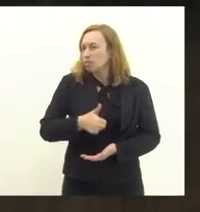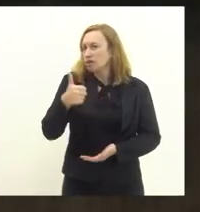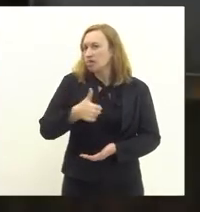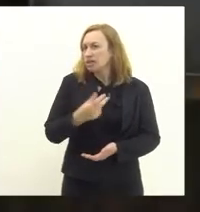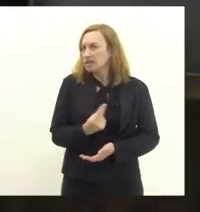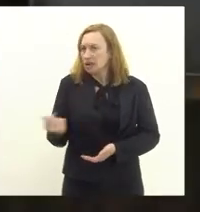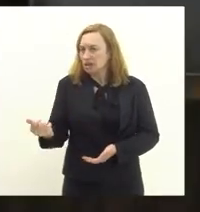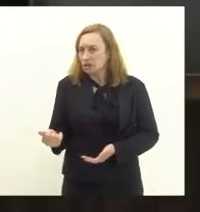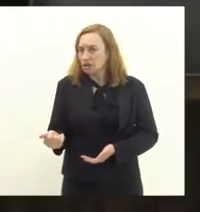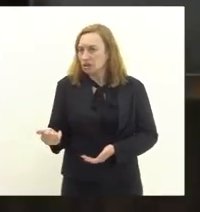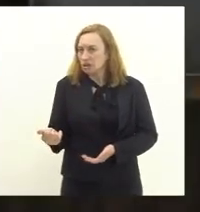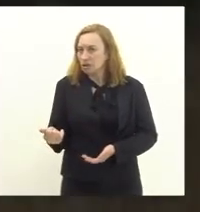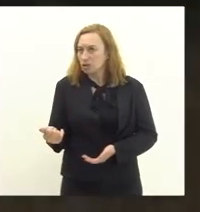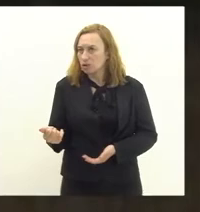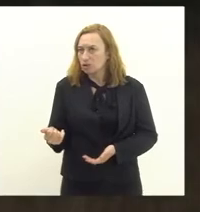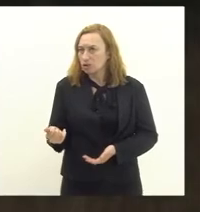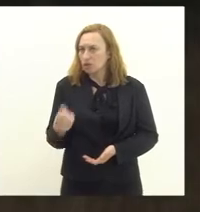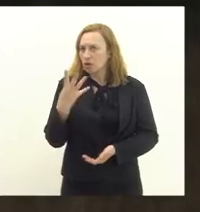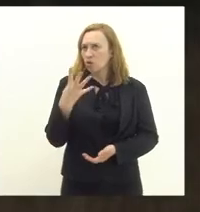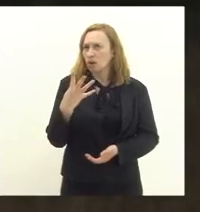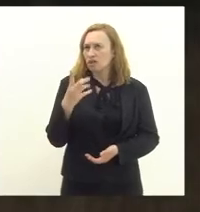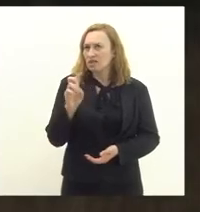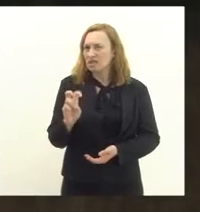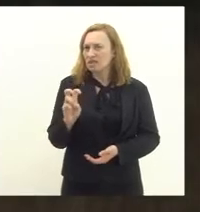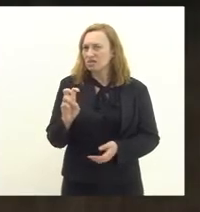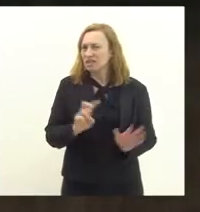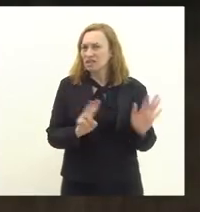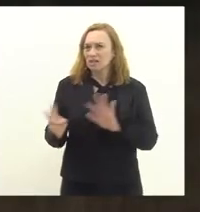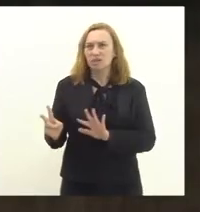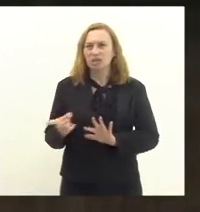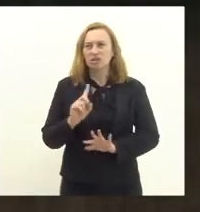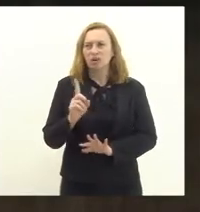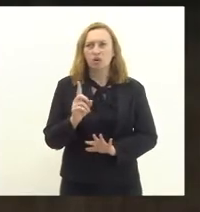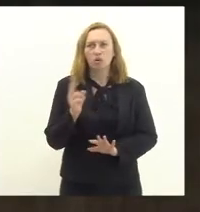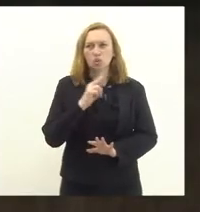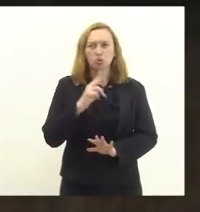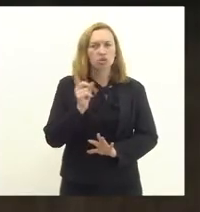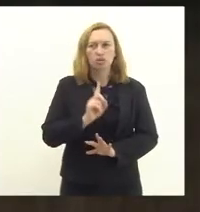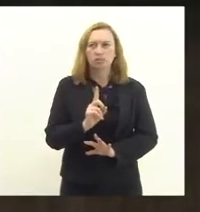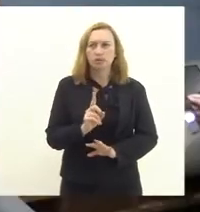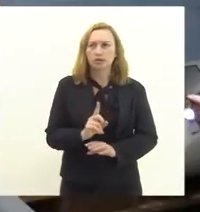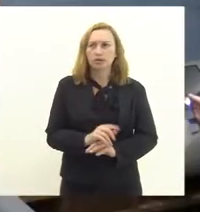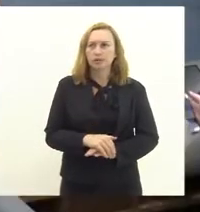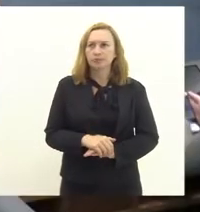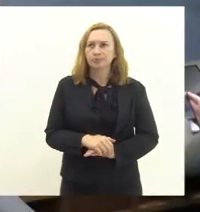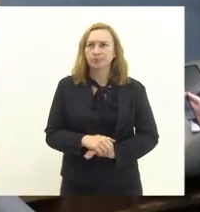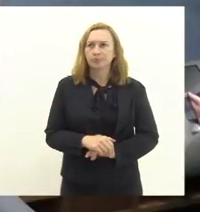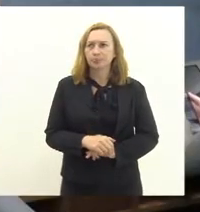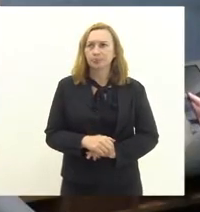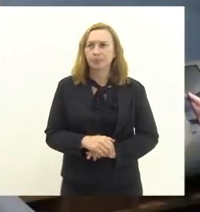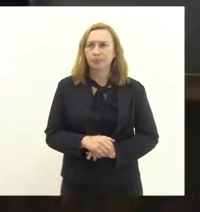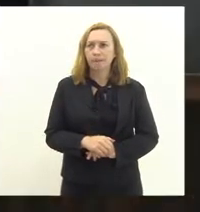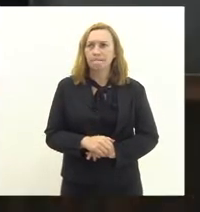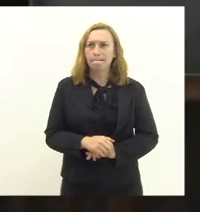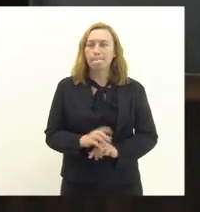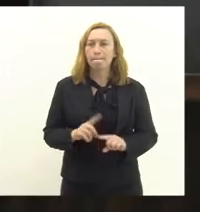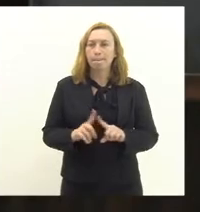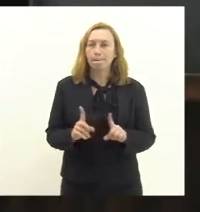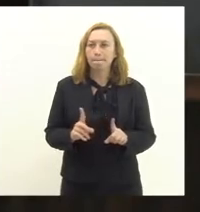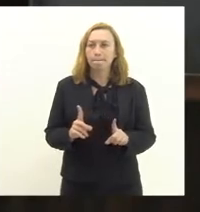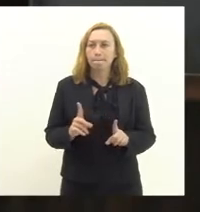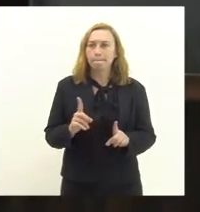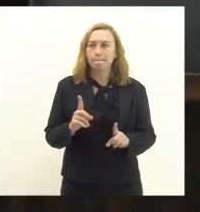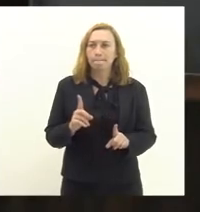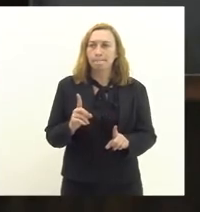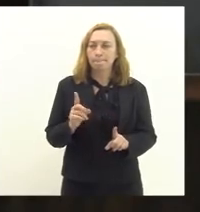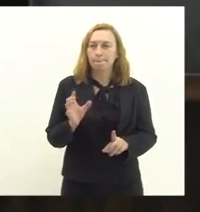saiu. Agora, né? Quando foi? Não, já faz umas 4 ou 5 semanas. Não era urgência, não. Não emendou, tem que receber parecer. Mas é porque quando é automático,